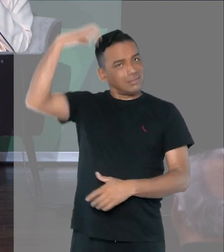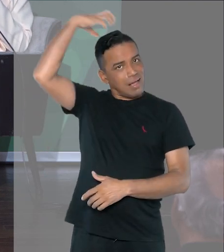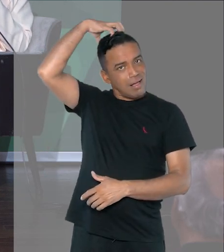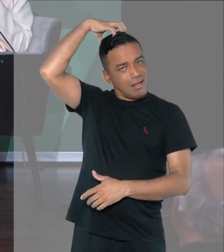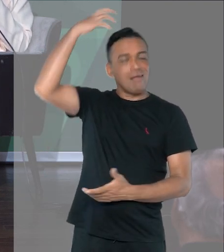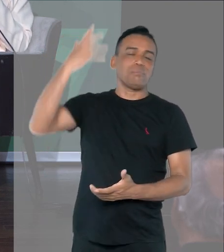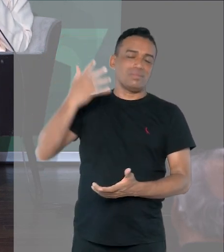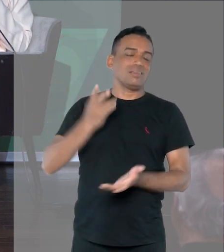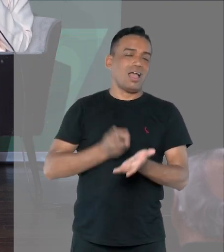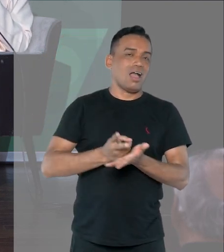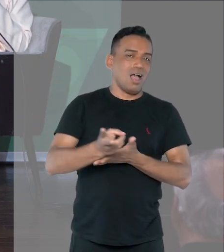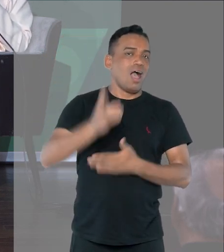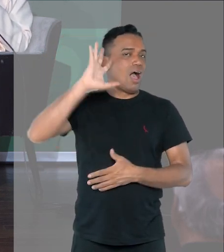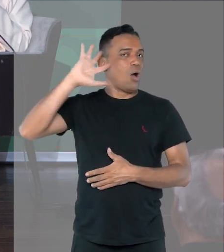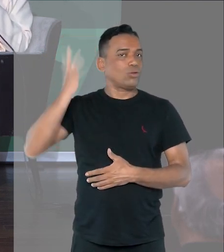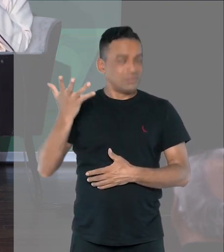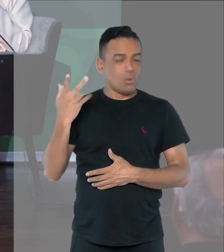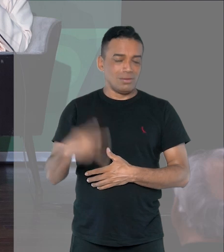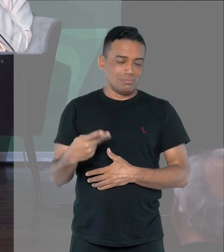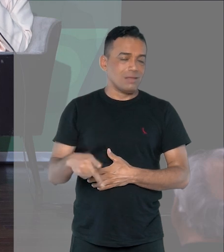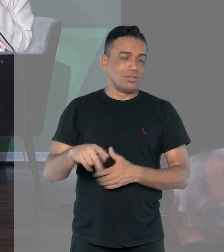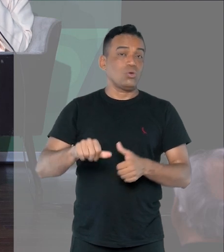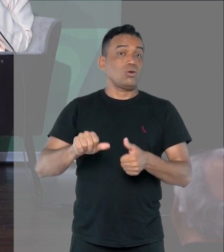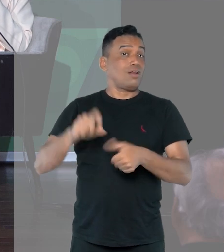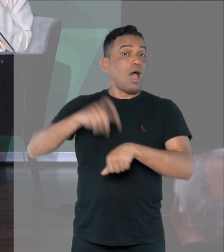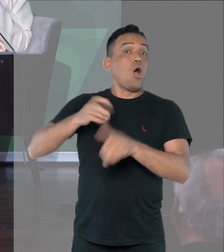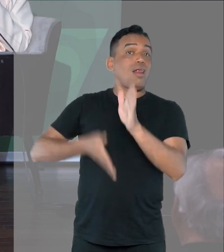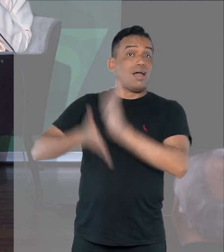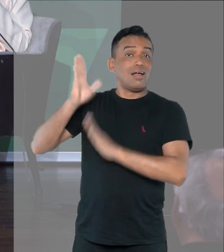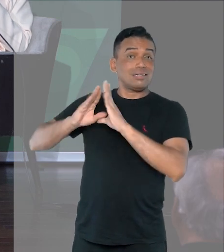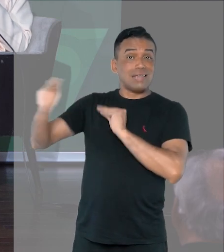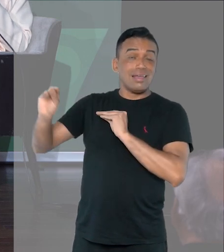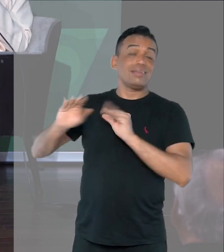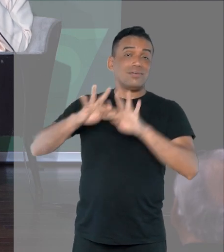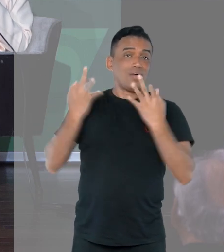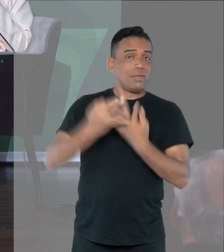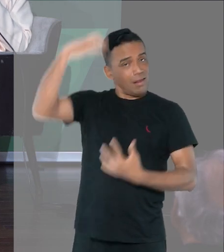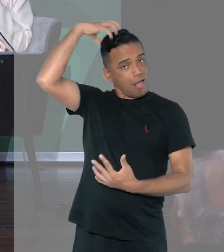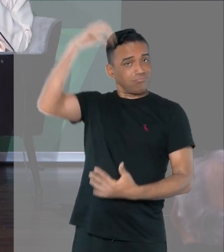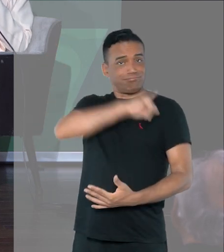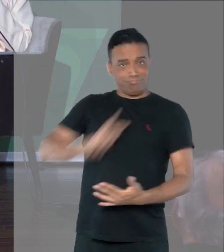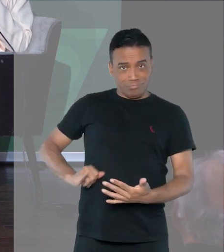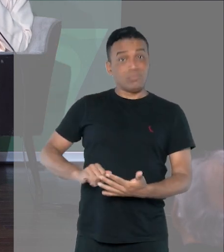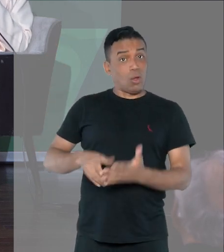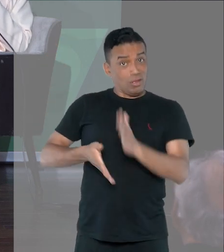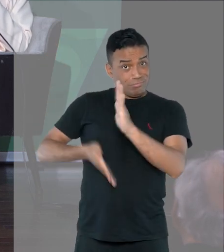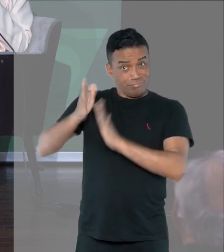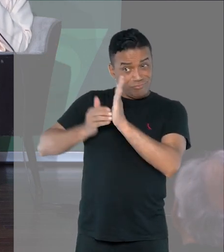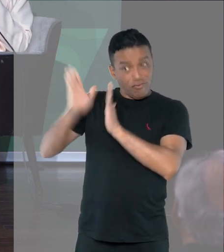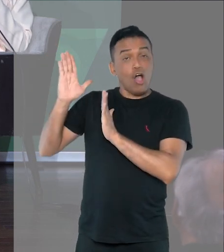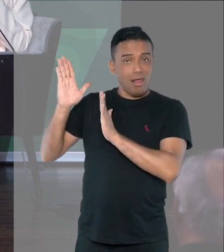Brasil desde a saída da família imperial. Já quando eles deixam o Brasil, nós temos